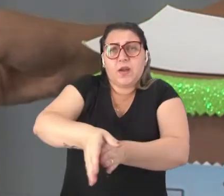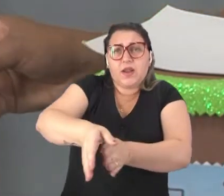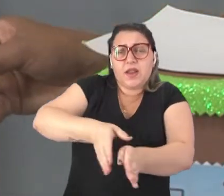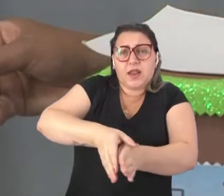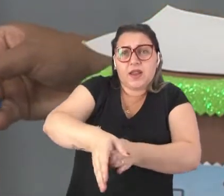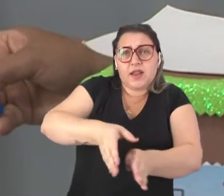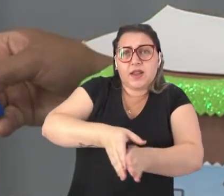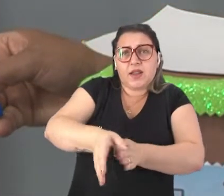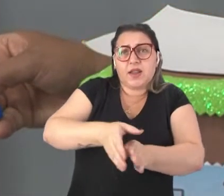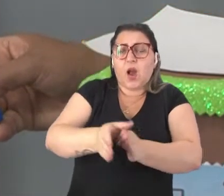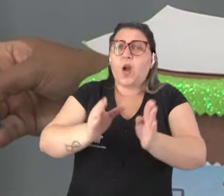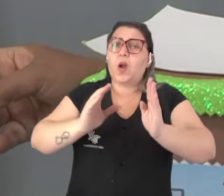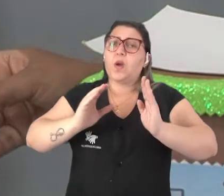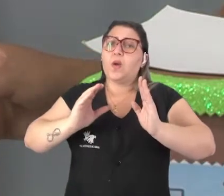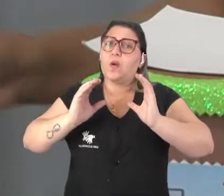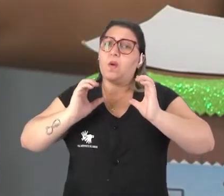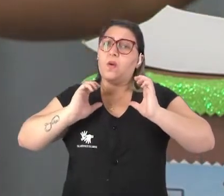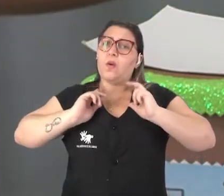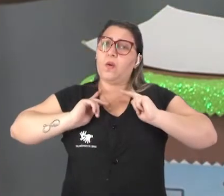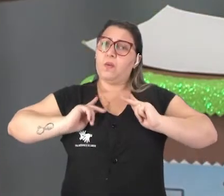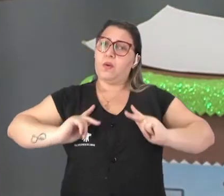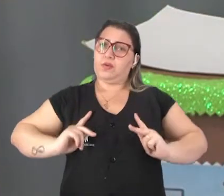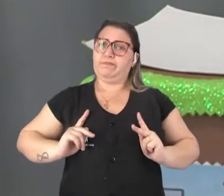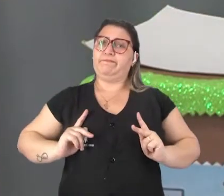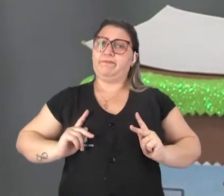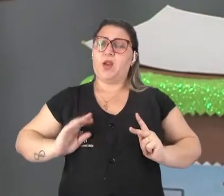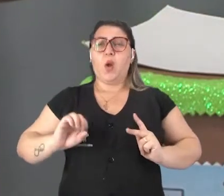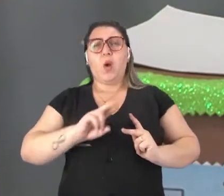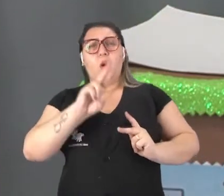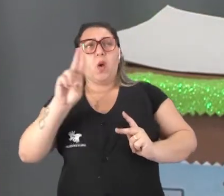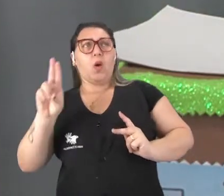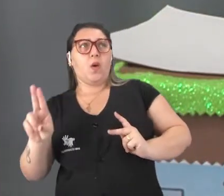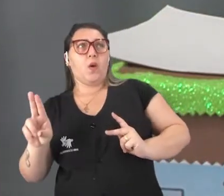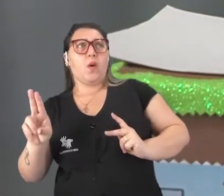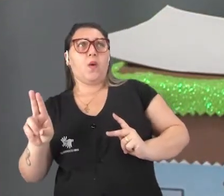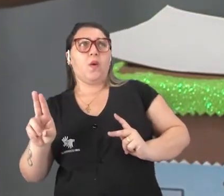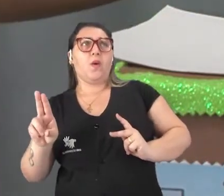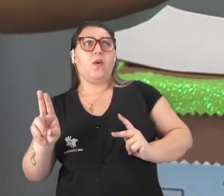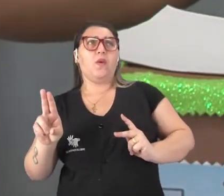orientações comportamentais ou